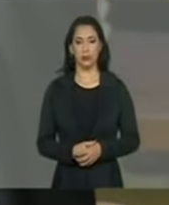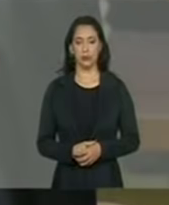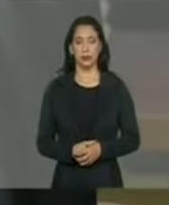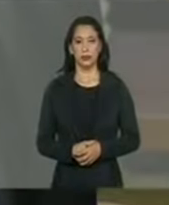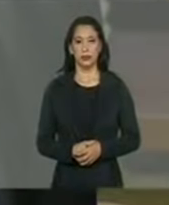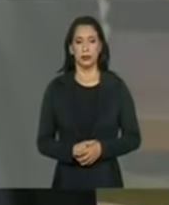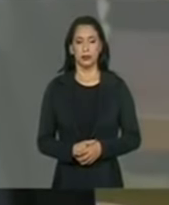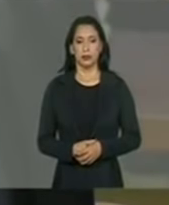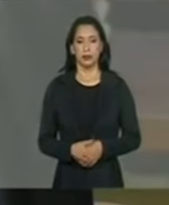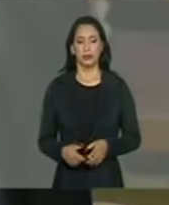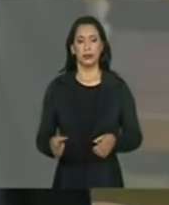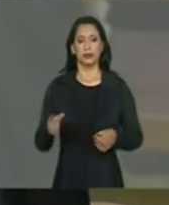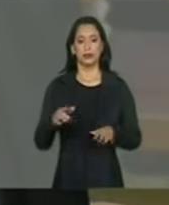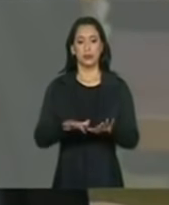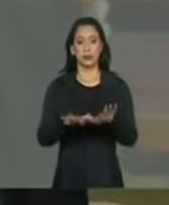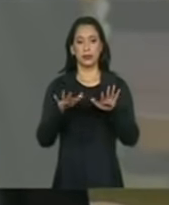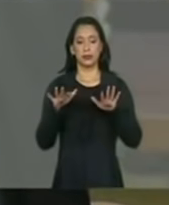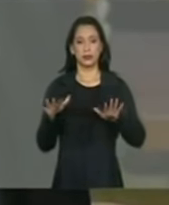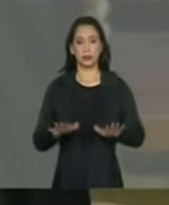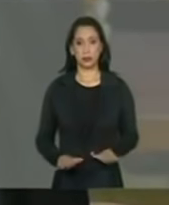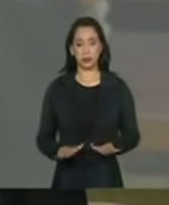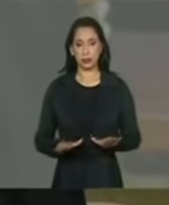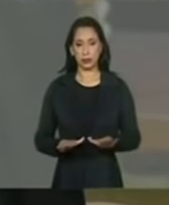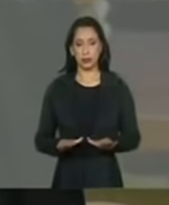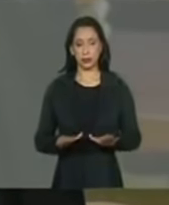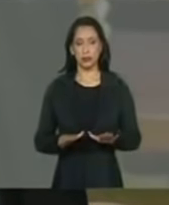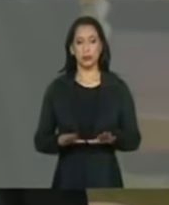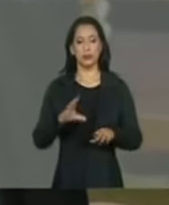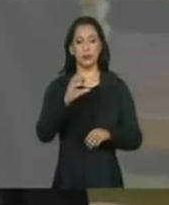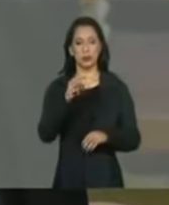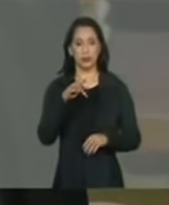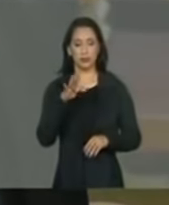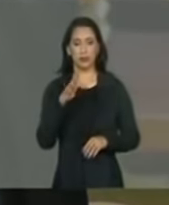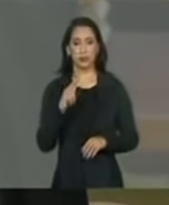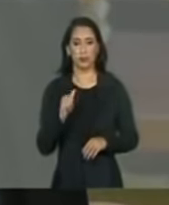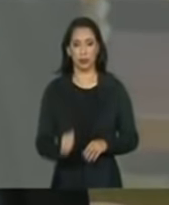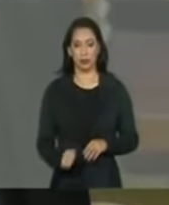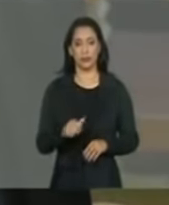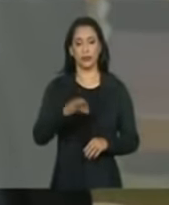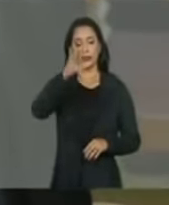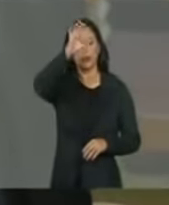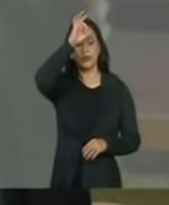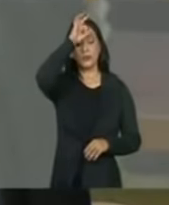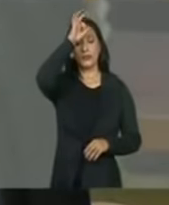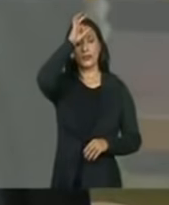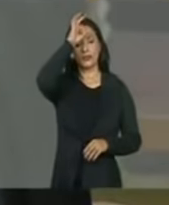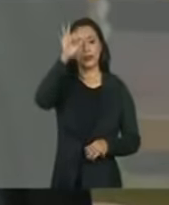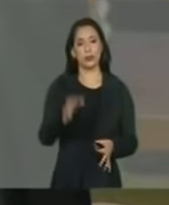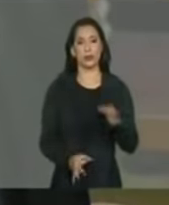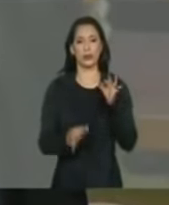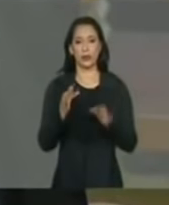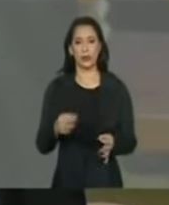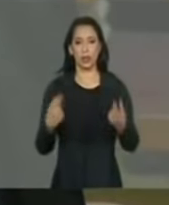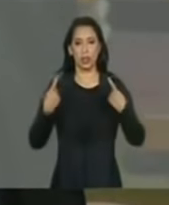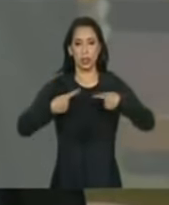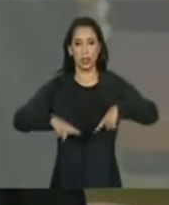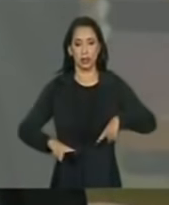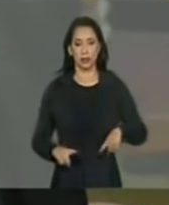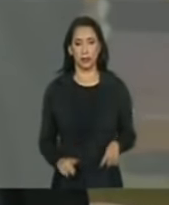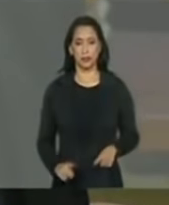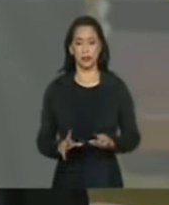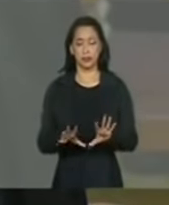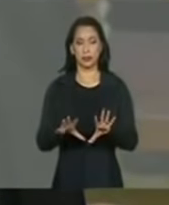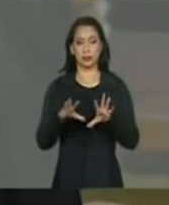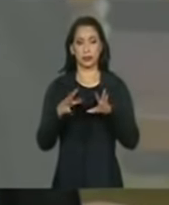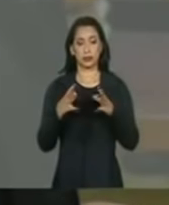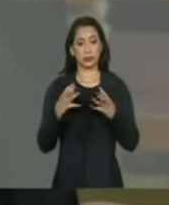egrégio plenário desta corte por sua vez também com o apoio da presunção constitucional de inocência e formulou juízo negativo de recepção